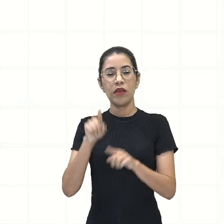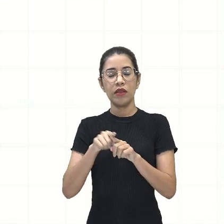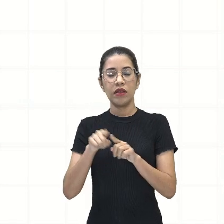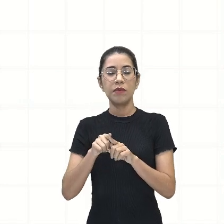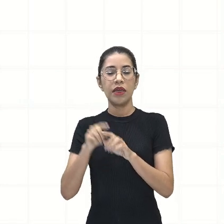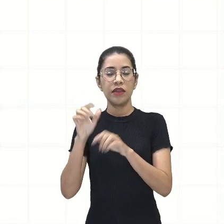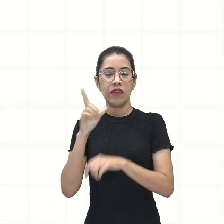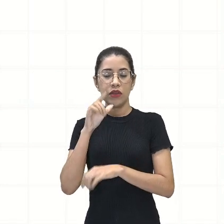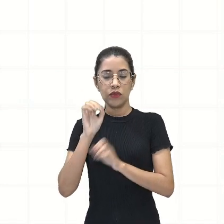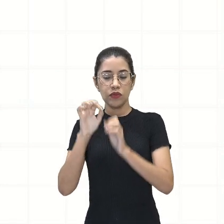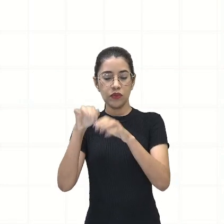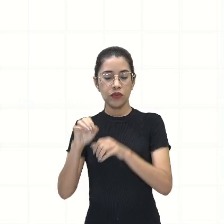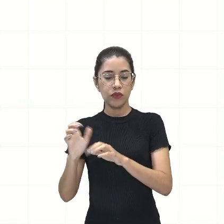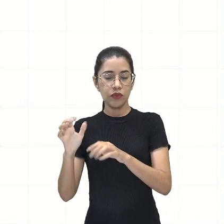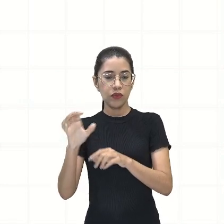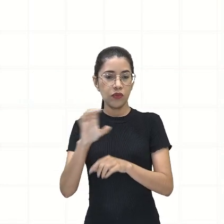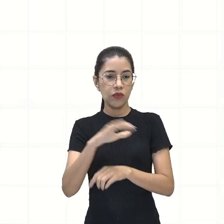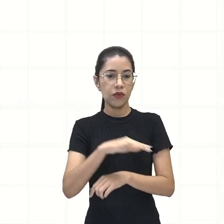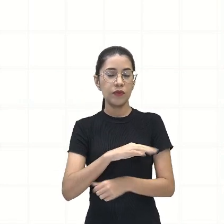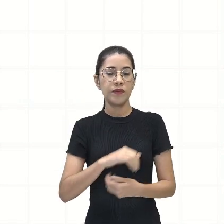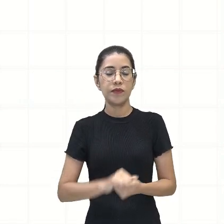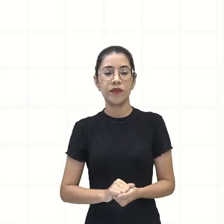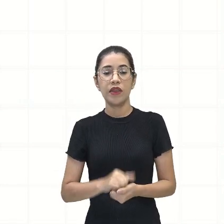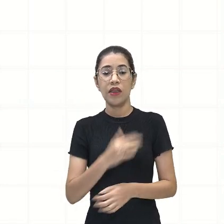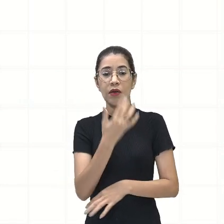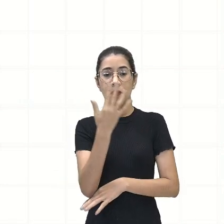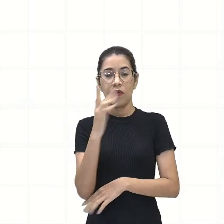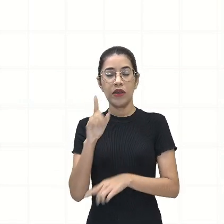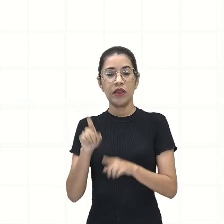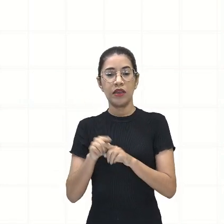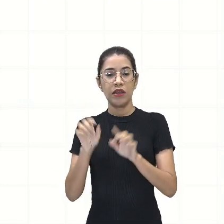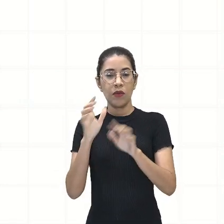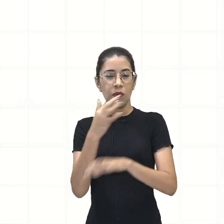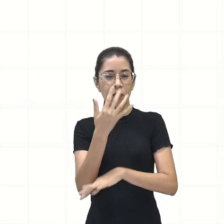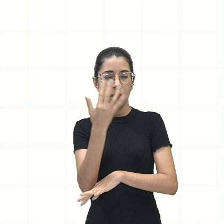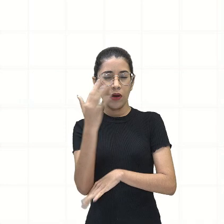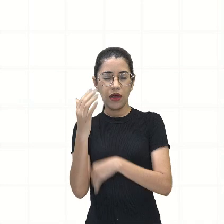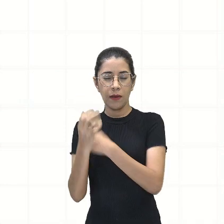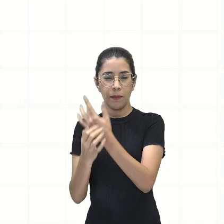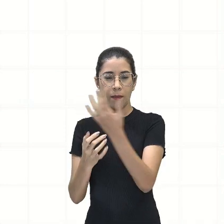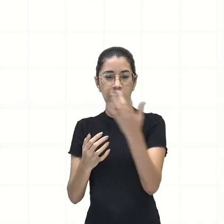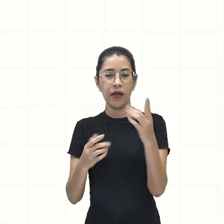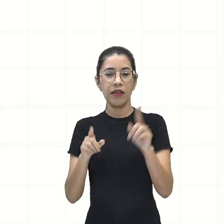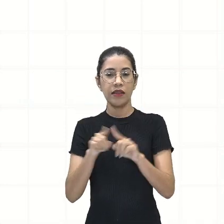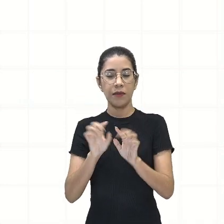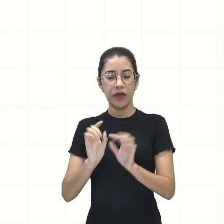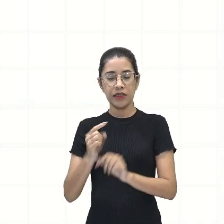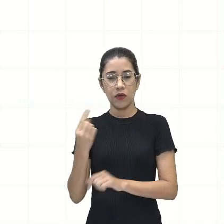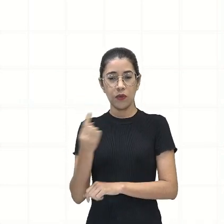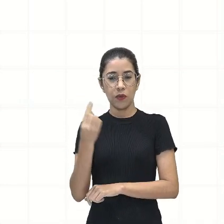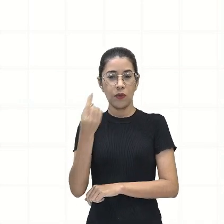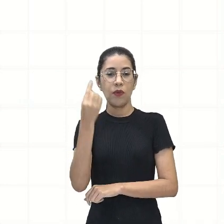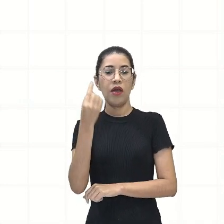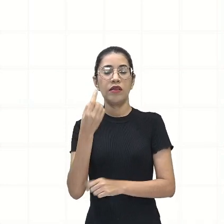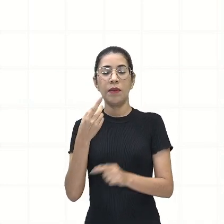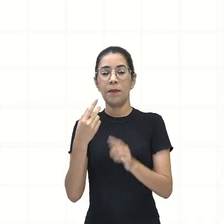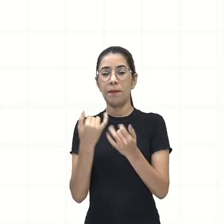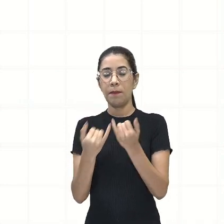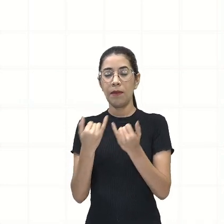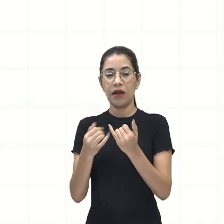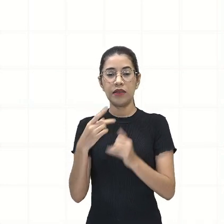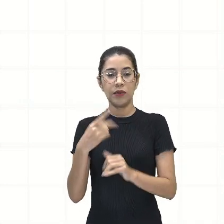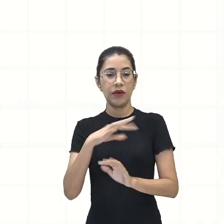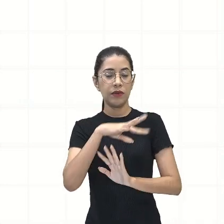Oceano Atlântico. Ela é uma vegetação densa, as árvores também são de grande porte, parecidas com a da floresta amazônica,